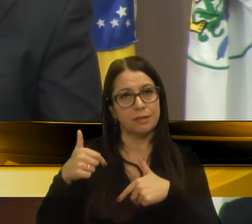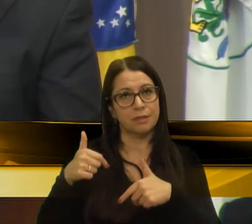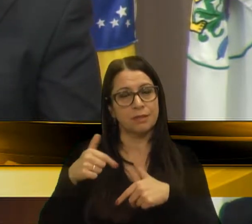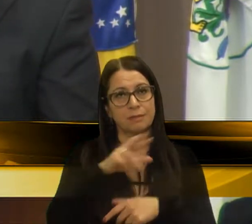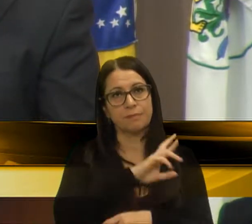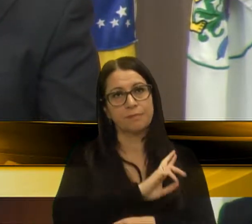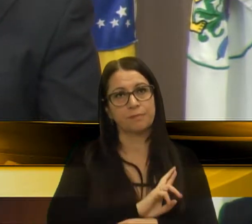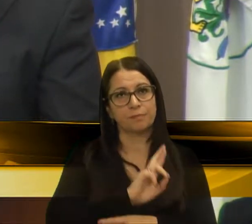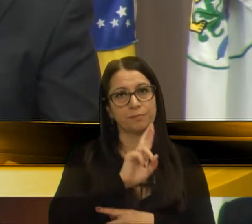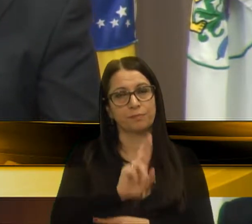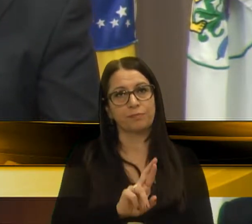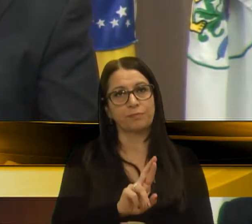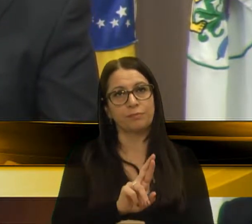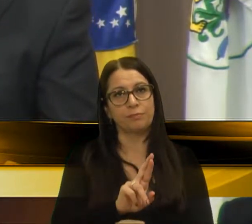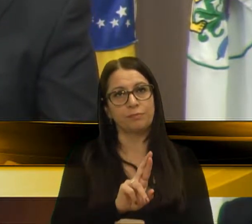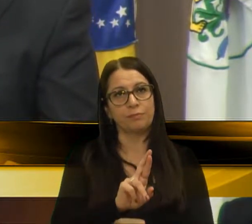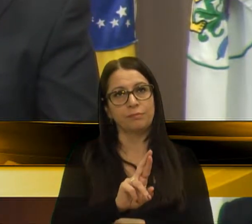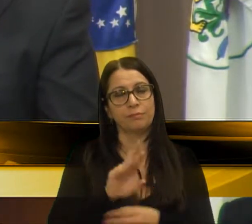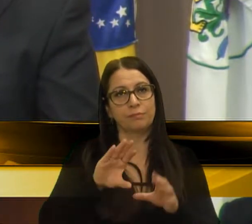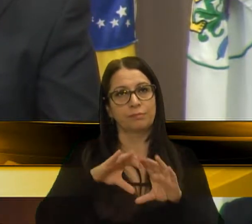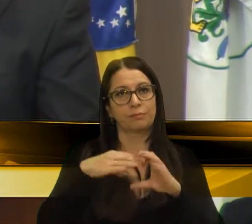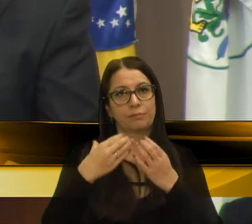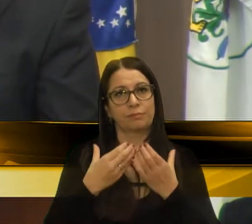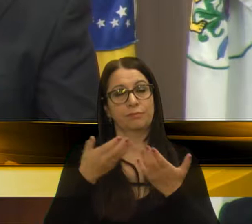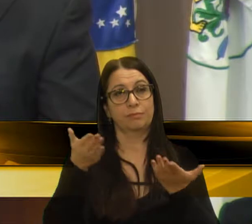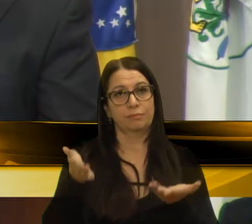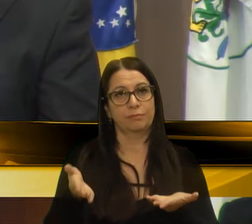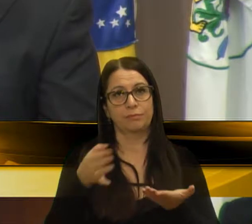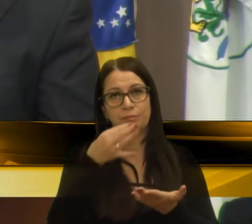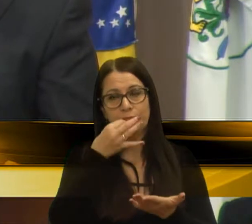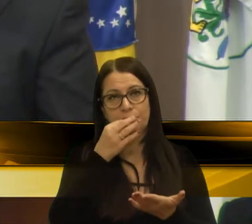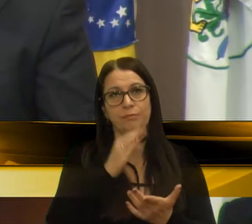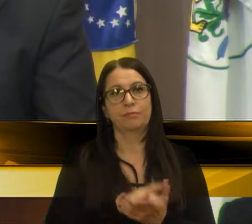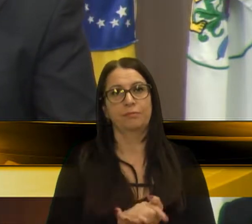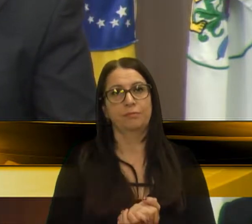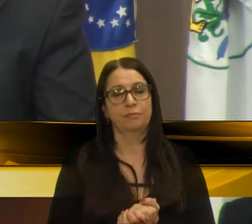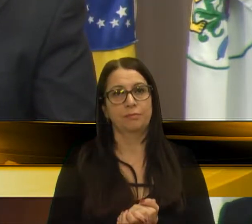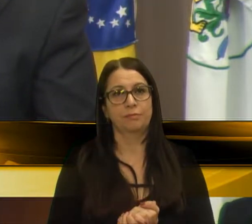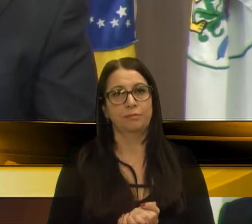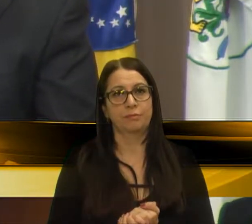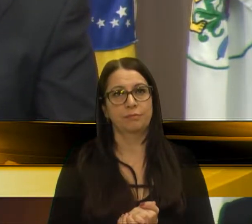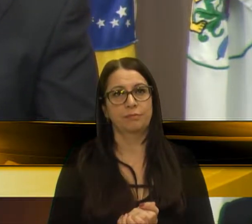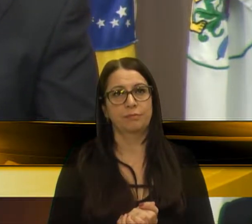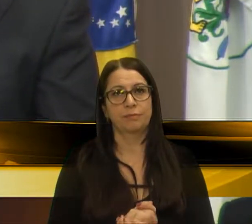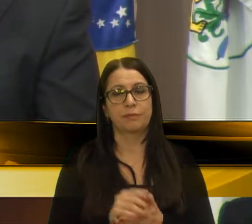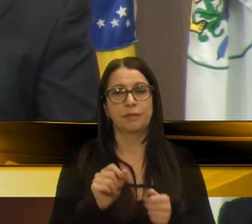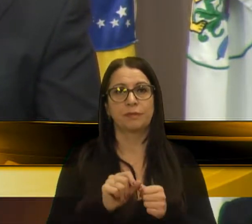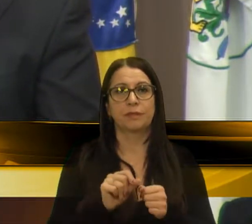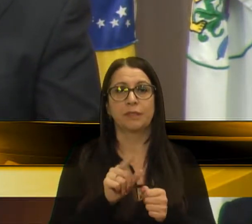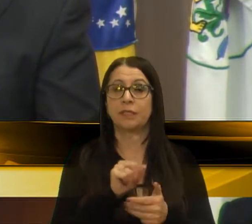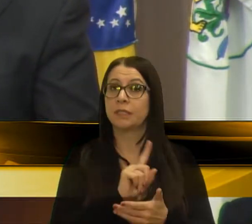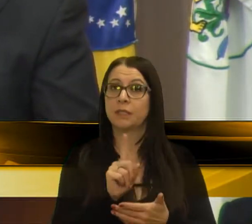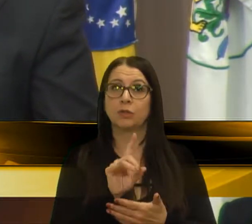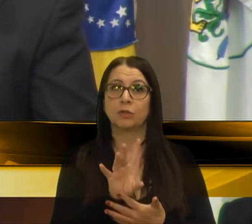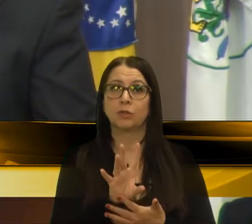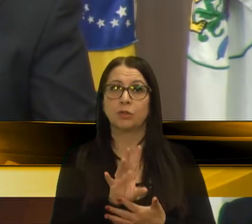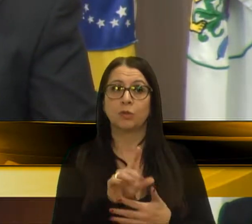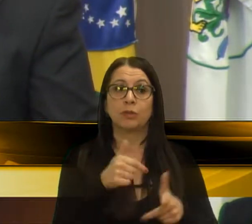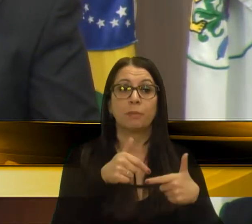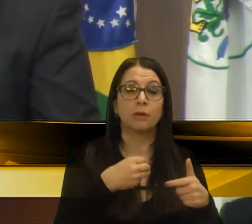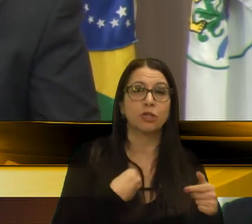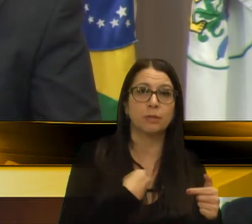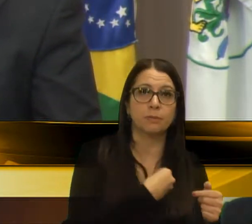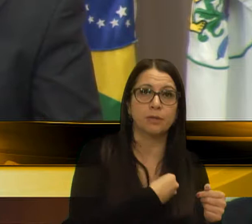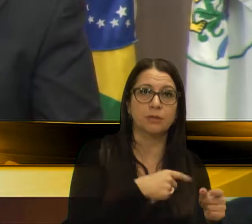da nossa comunidade, hoje aqui em Caxias, e tanto o que fazem não só o serviço de médico, faz